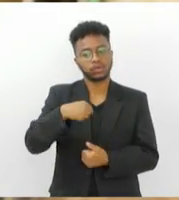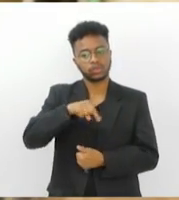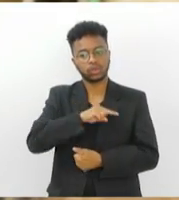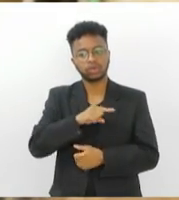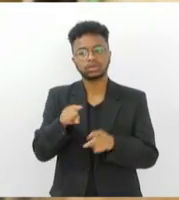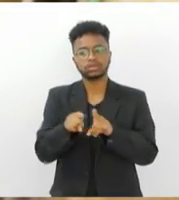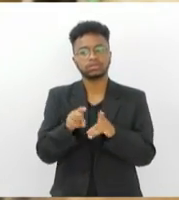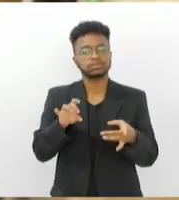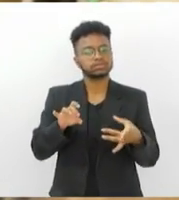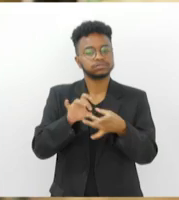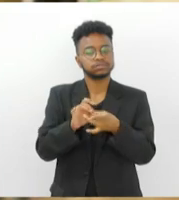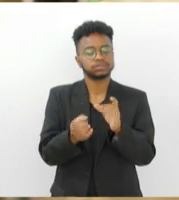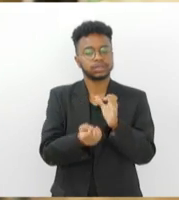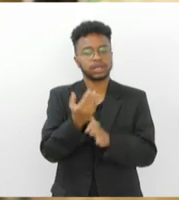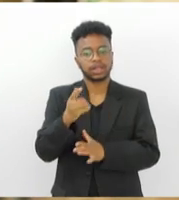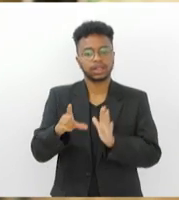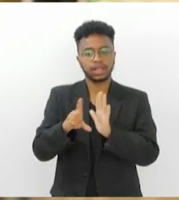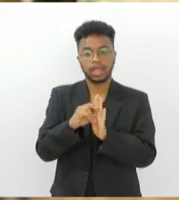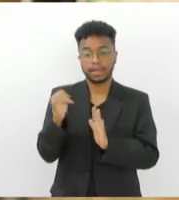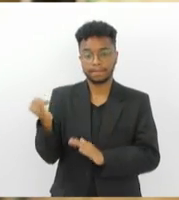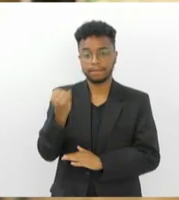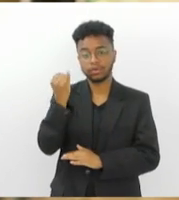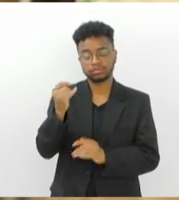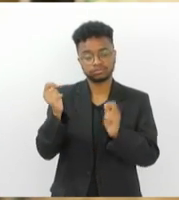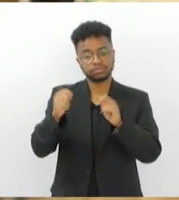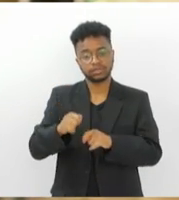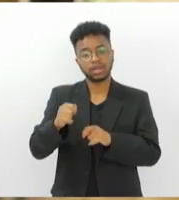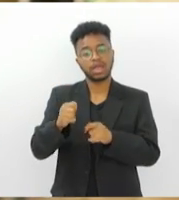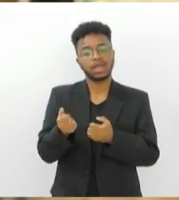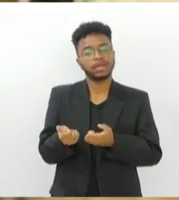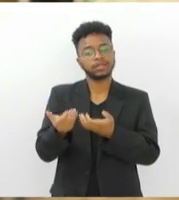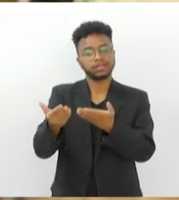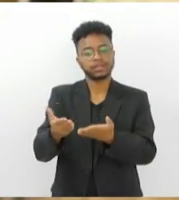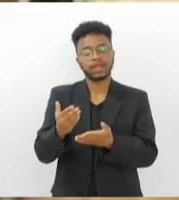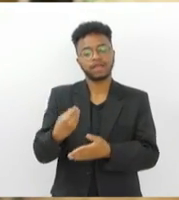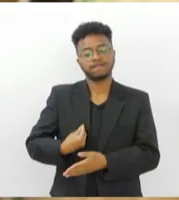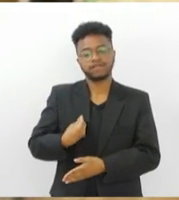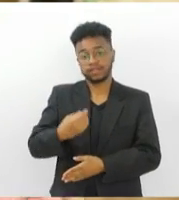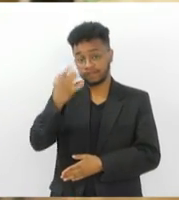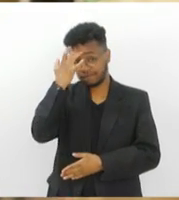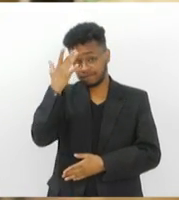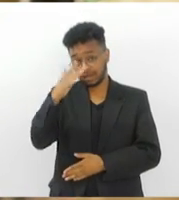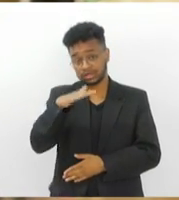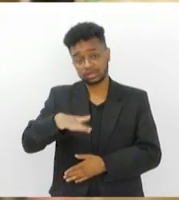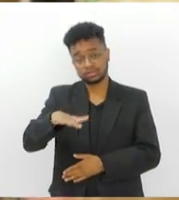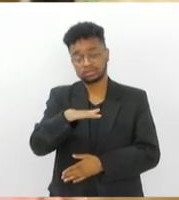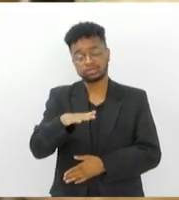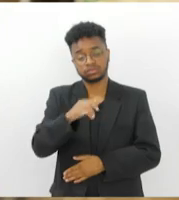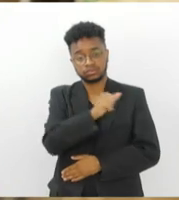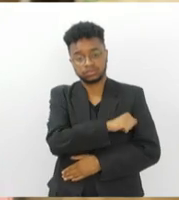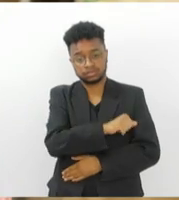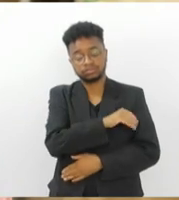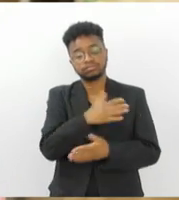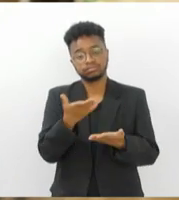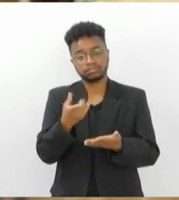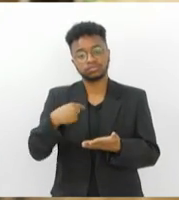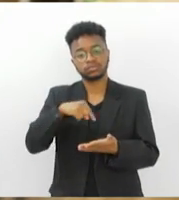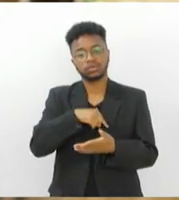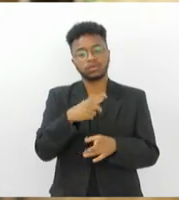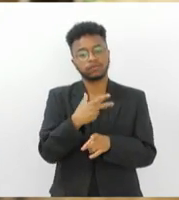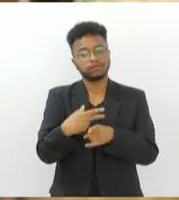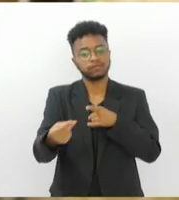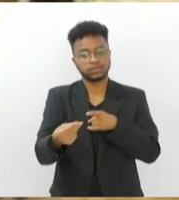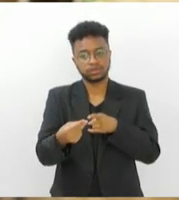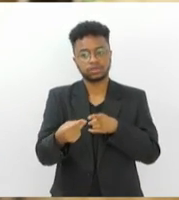lado com leis importantes que facilitaram a vida da transformação digital nesse estado então a grande vitória do Estado do Rio de Janeiro